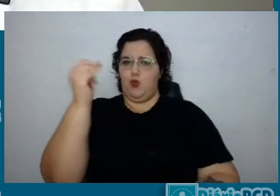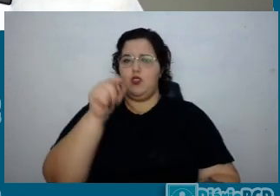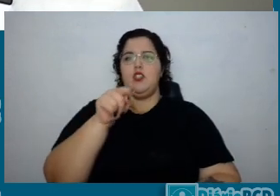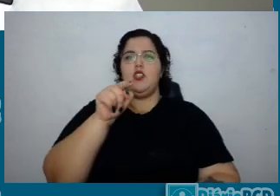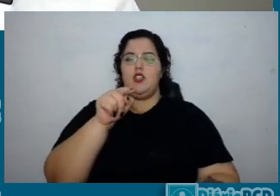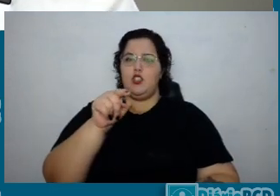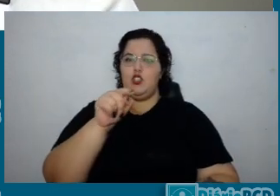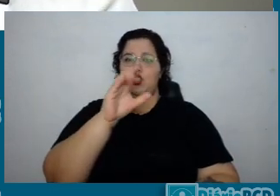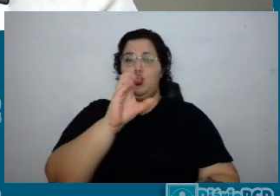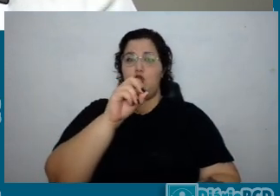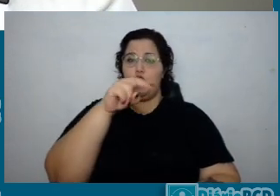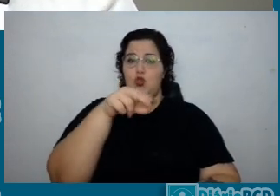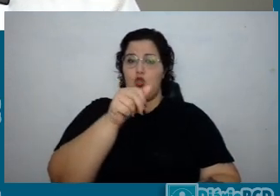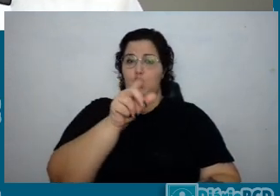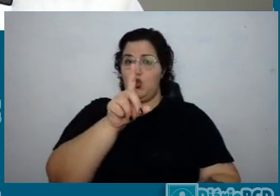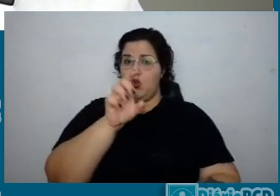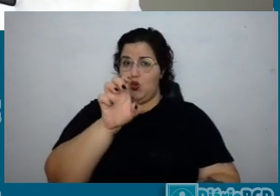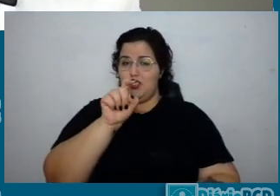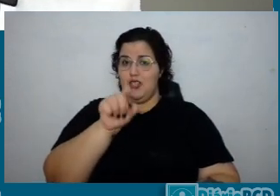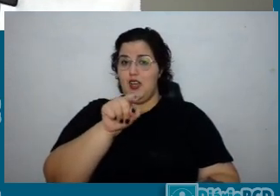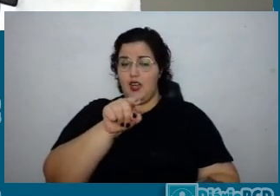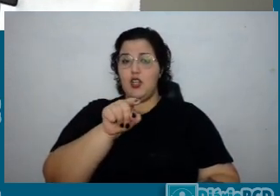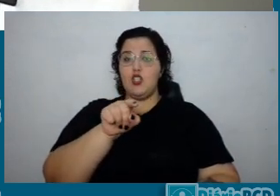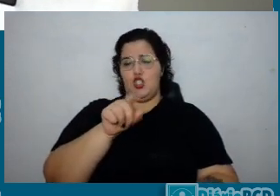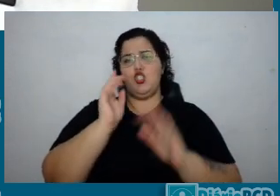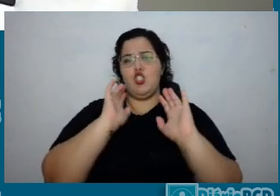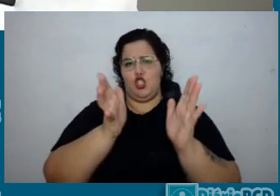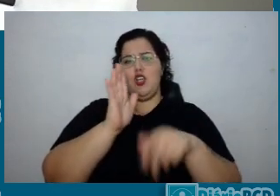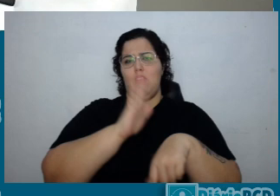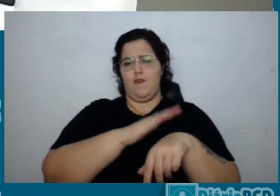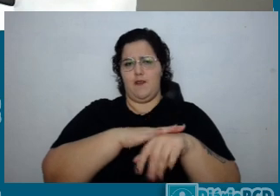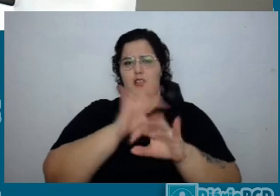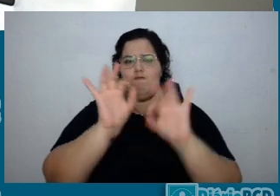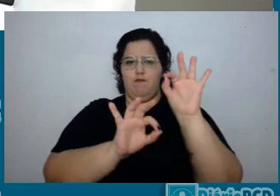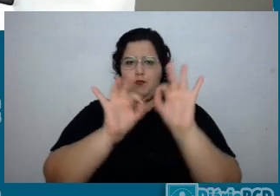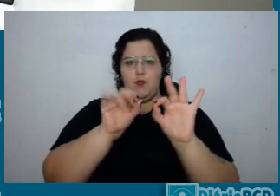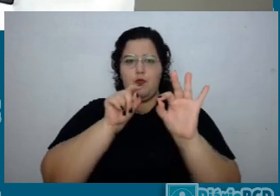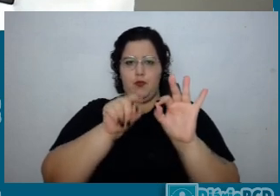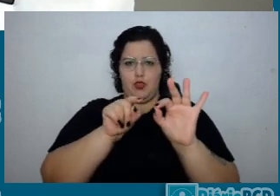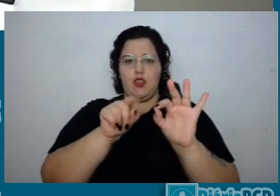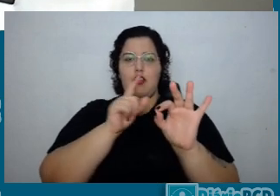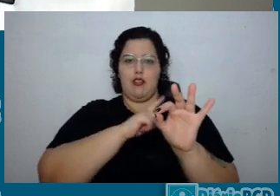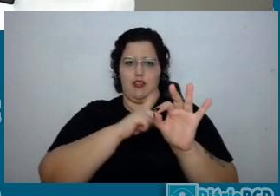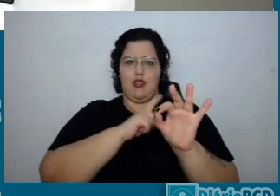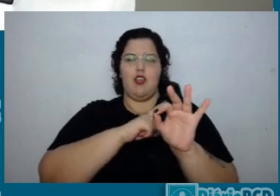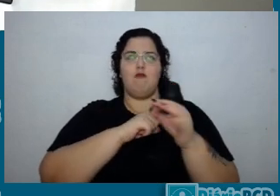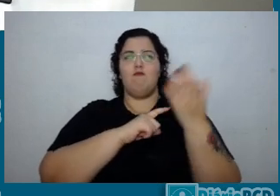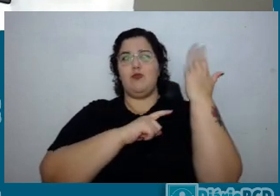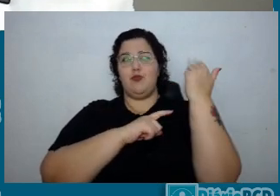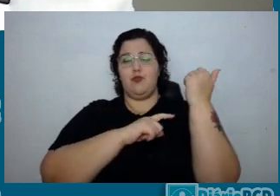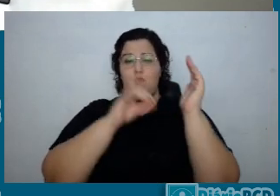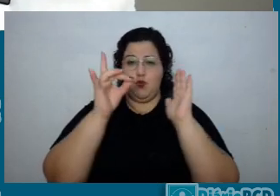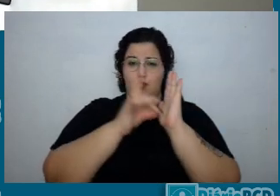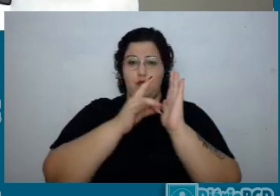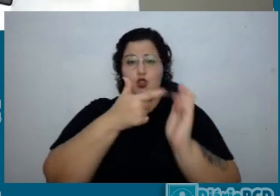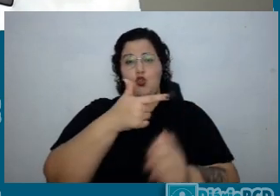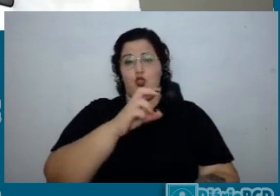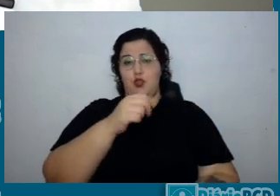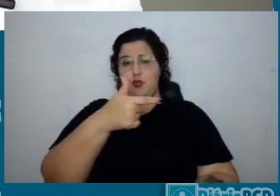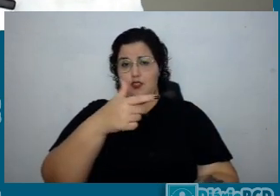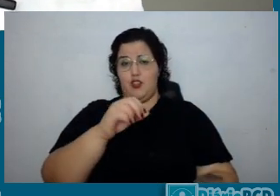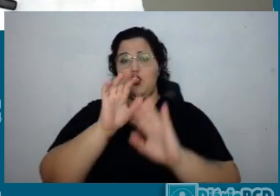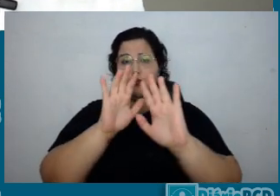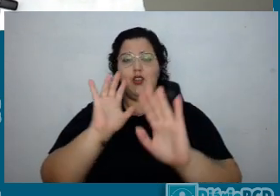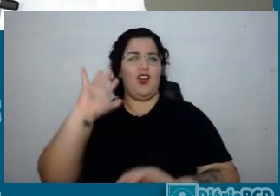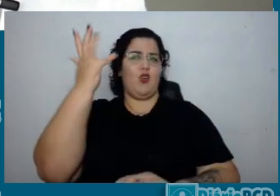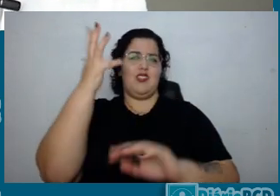importante, eu acho que o CONAD ele já tinha desenhado essa conferência para 2020, né? Teve a